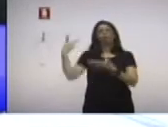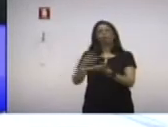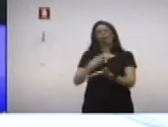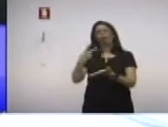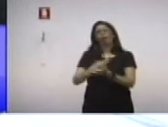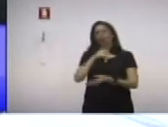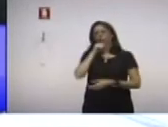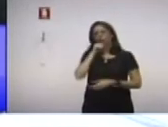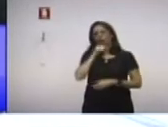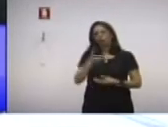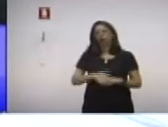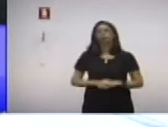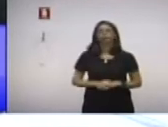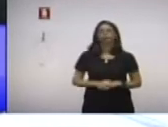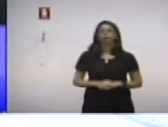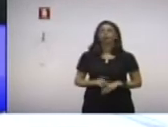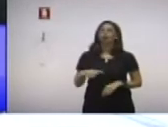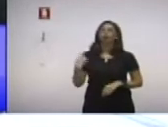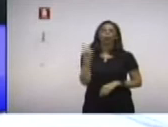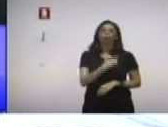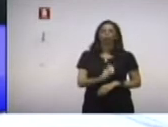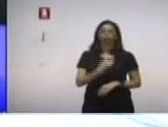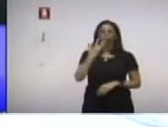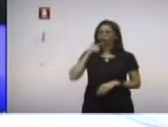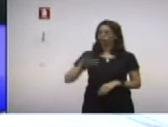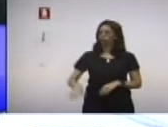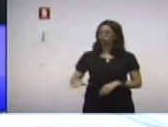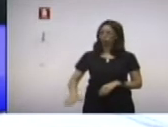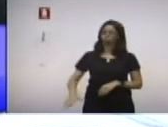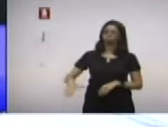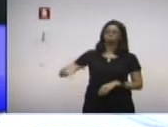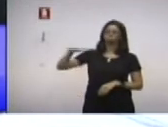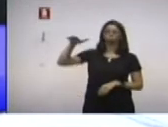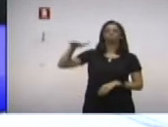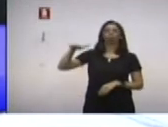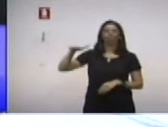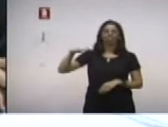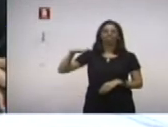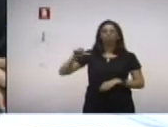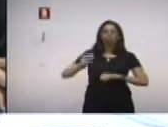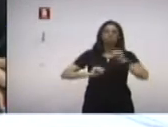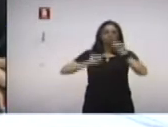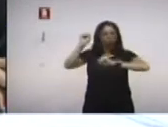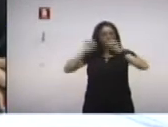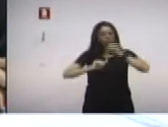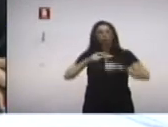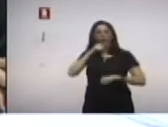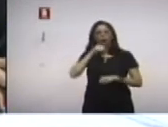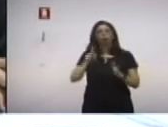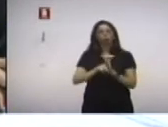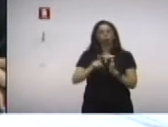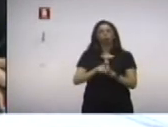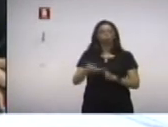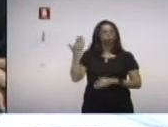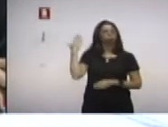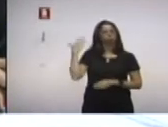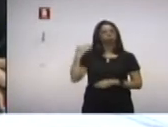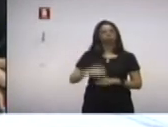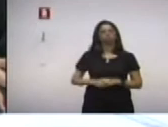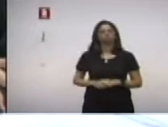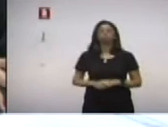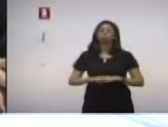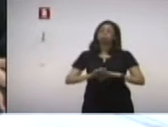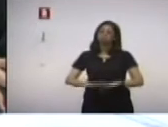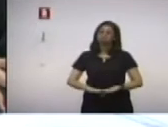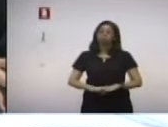Na verdade era umas crianças que a Sabesp está aqui ou bem antes disso e já ouvimos nossos pais reclamar da Sabesp